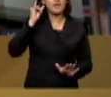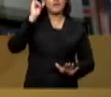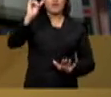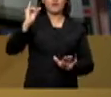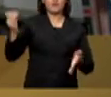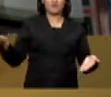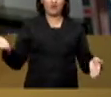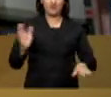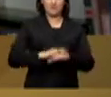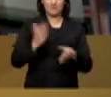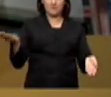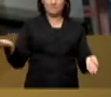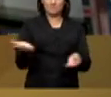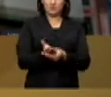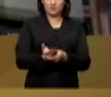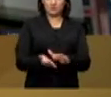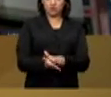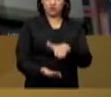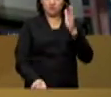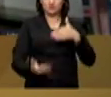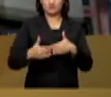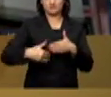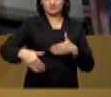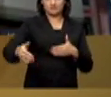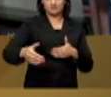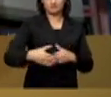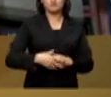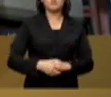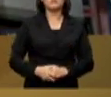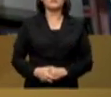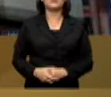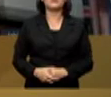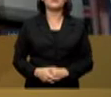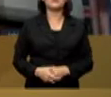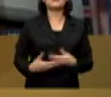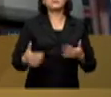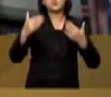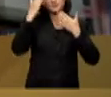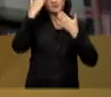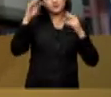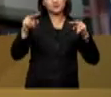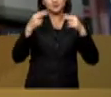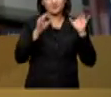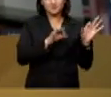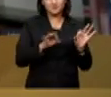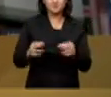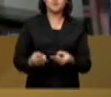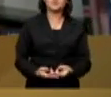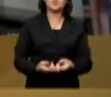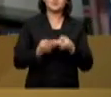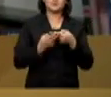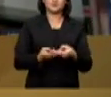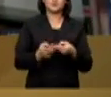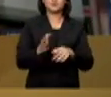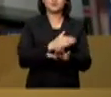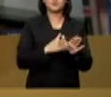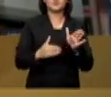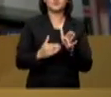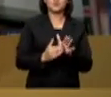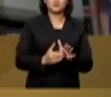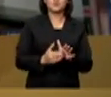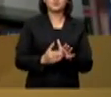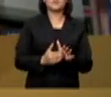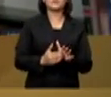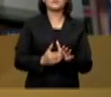maior segurança jurídica ao julgado e aos seus efeitos. E agradeço a atenção e a paciência dos colegas em relação